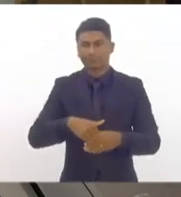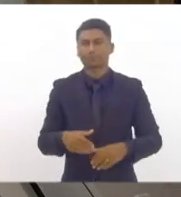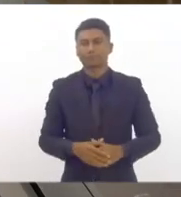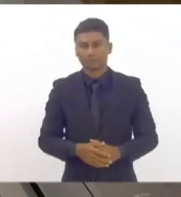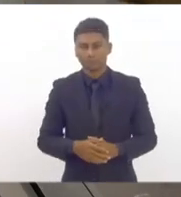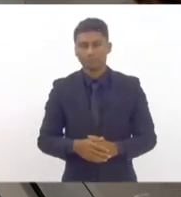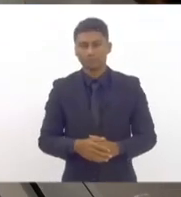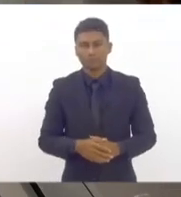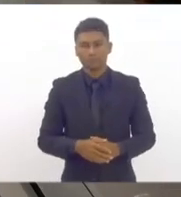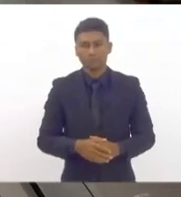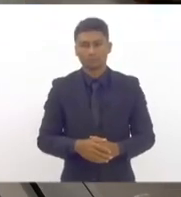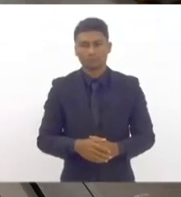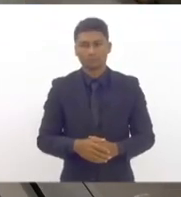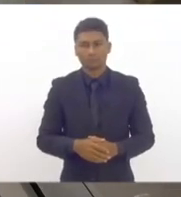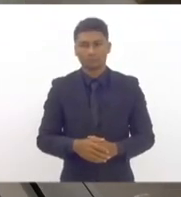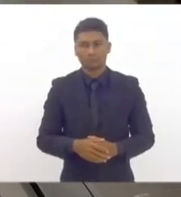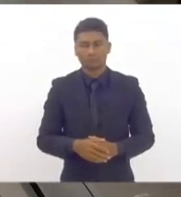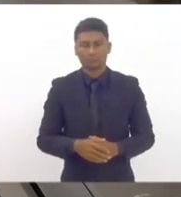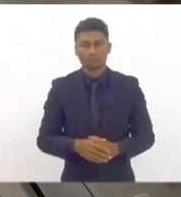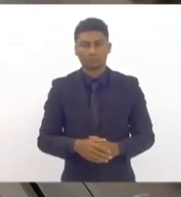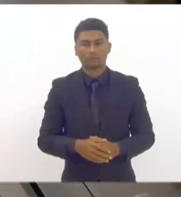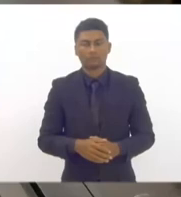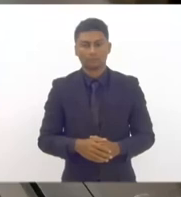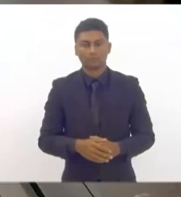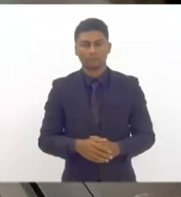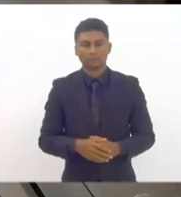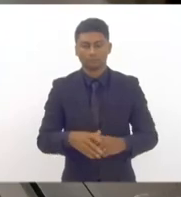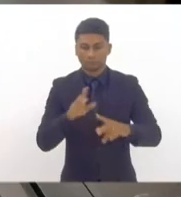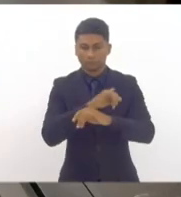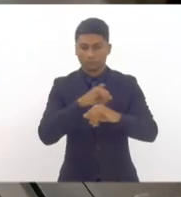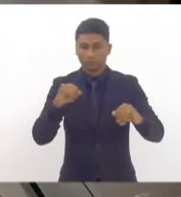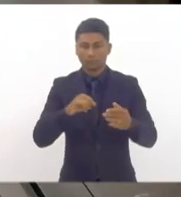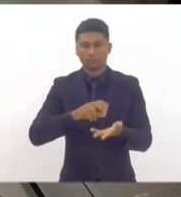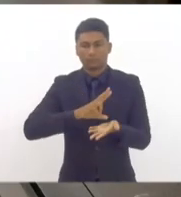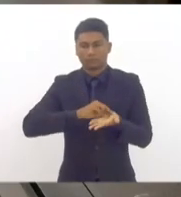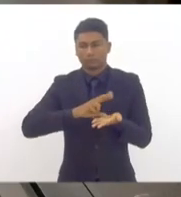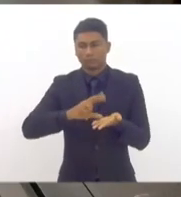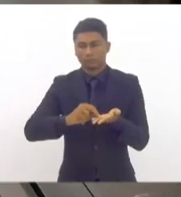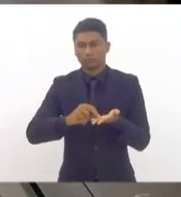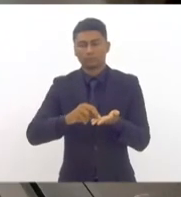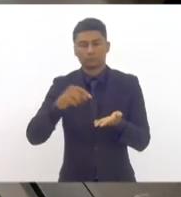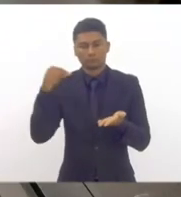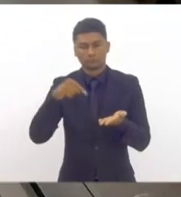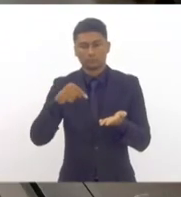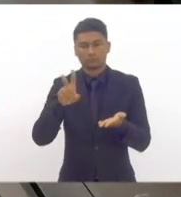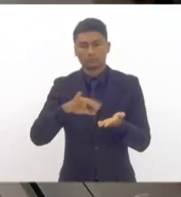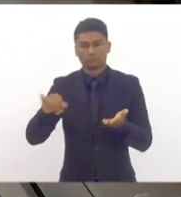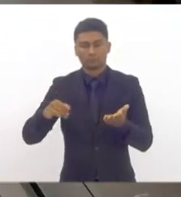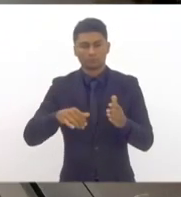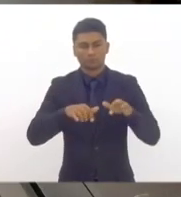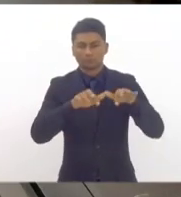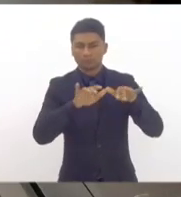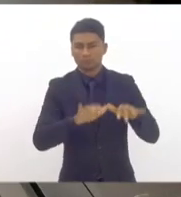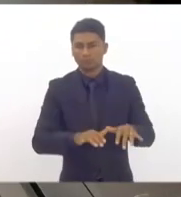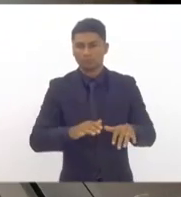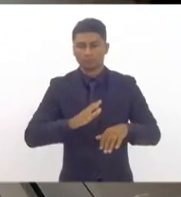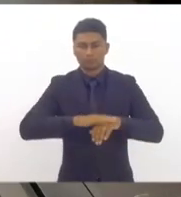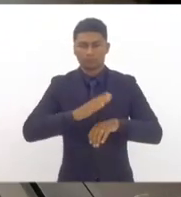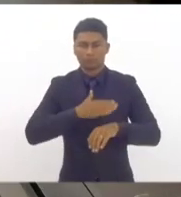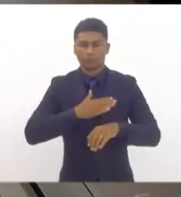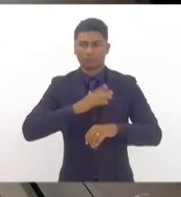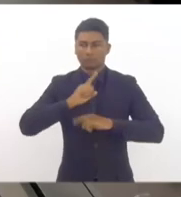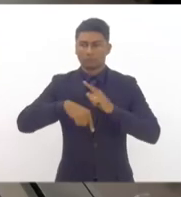consignado nas notas taquigráficas e a ata dessa Assembleia será redigida por mim e publicada no Diário